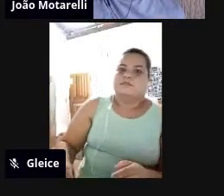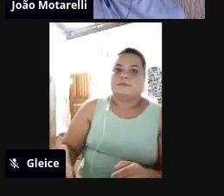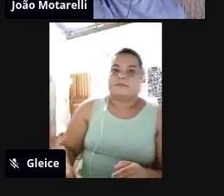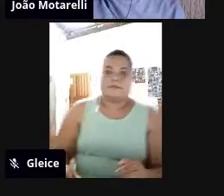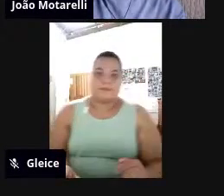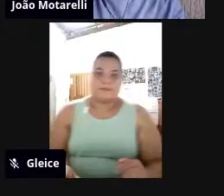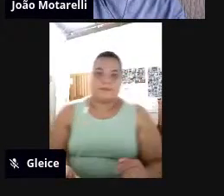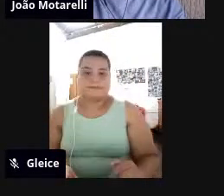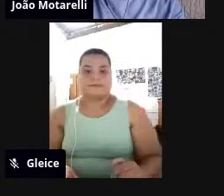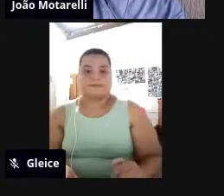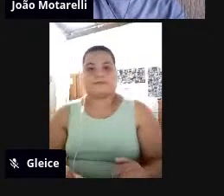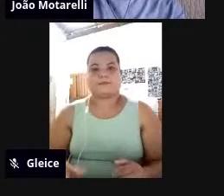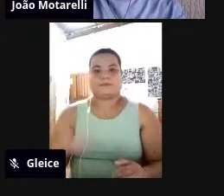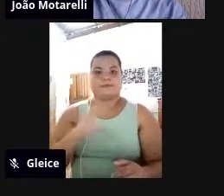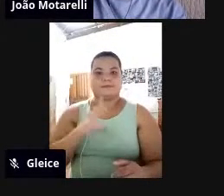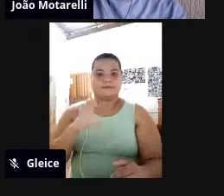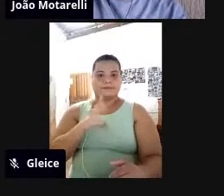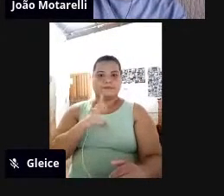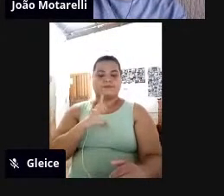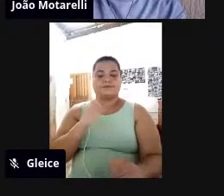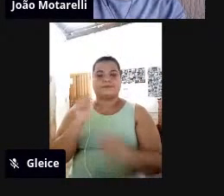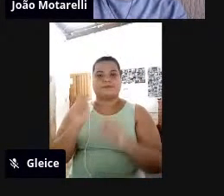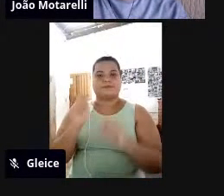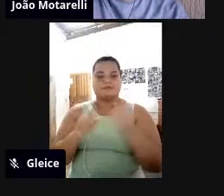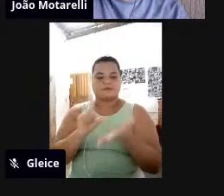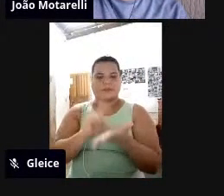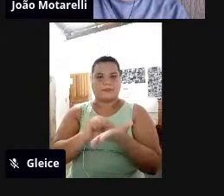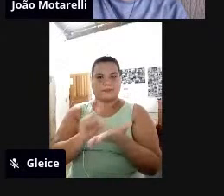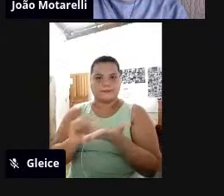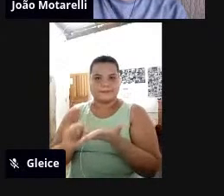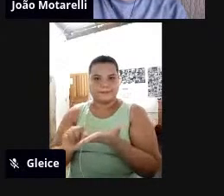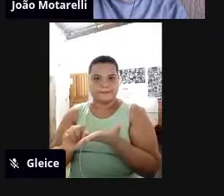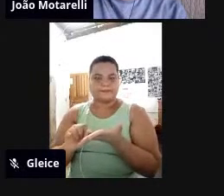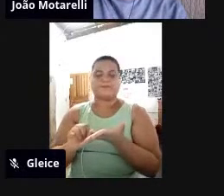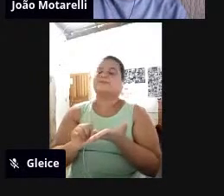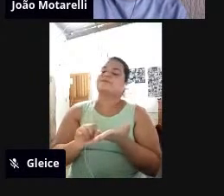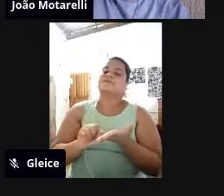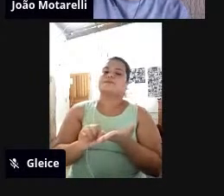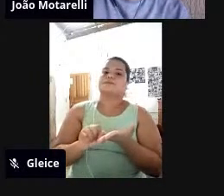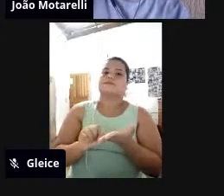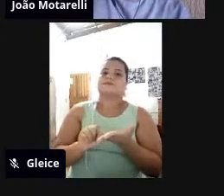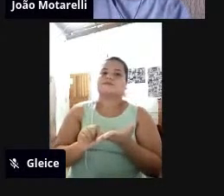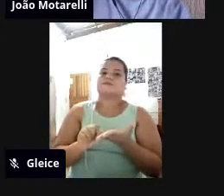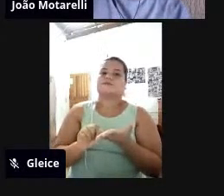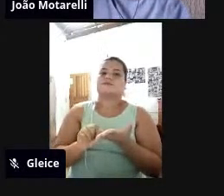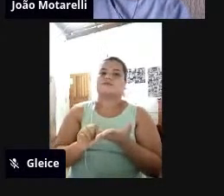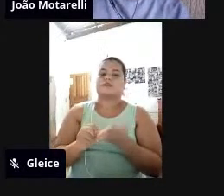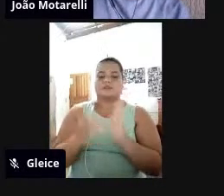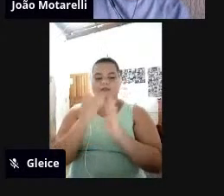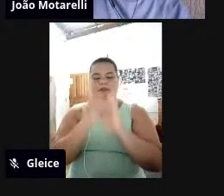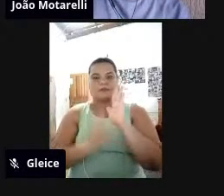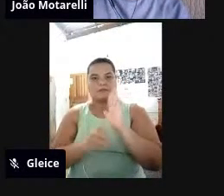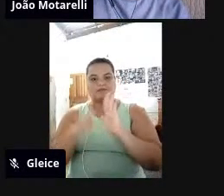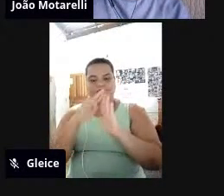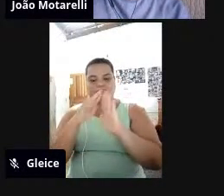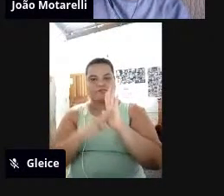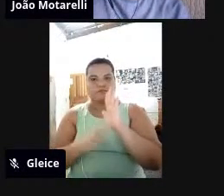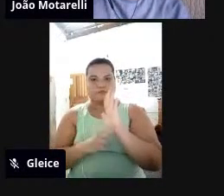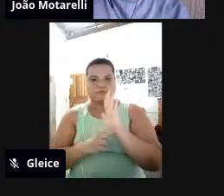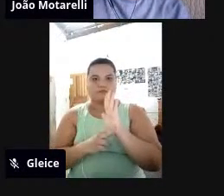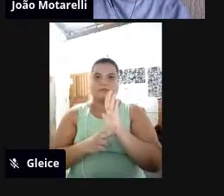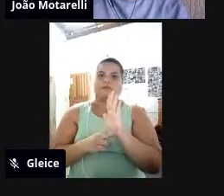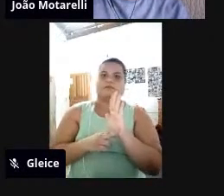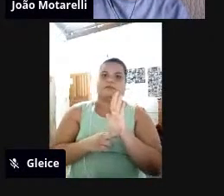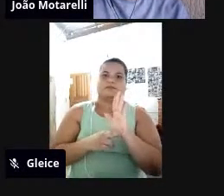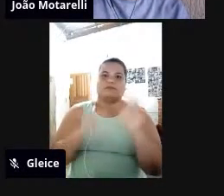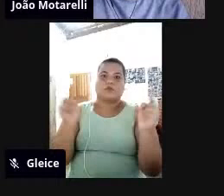of Sports Medicine, que é onde foi publicada, né, uma das também diretrizes, e ele fala, olha, vamos colocar